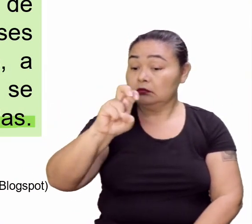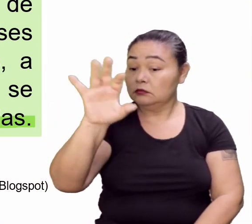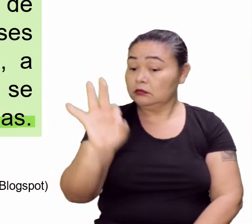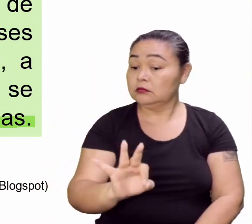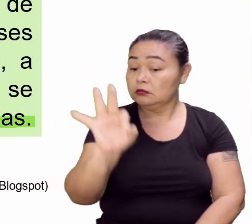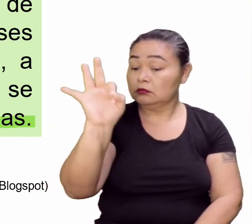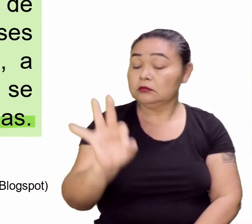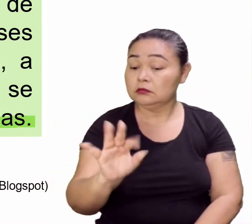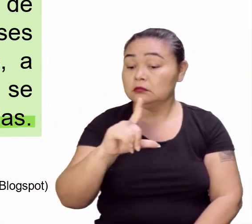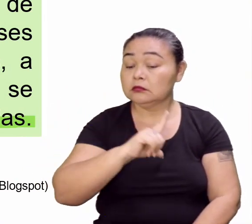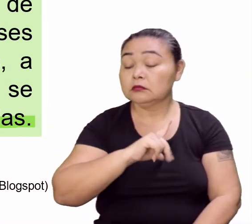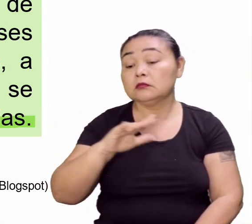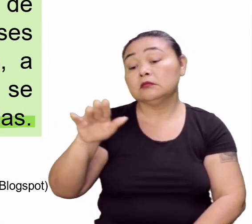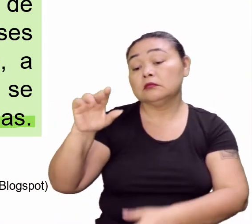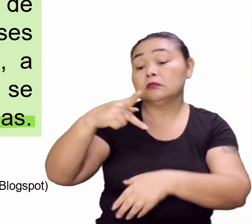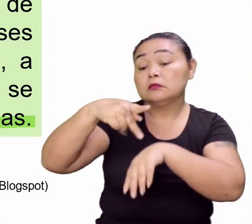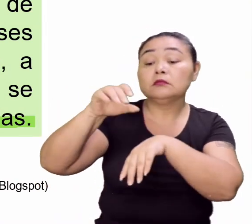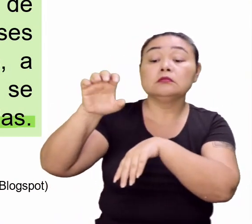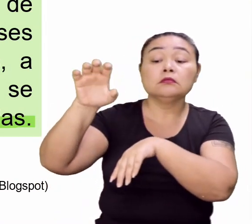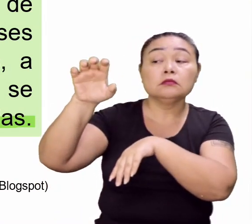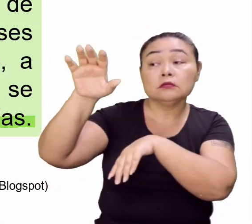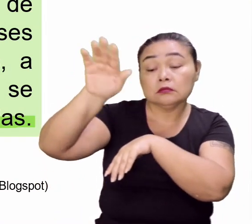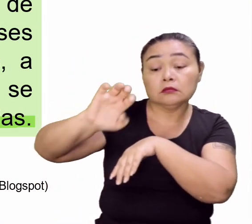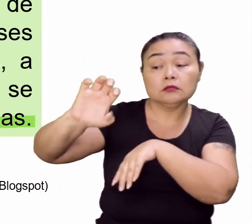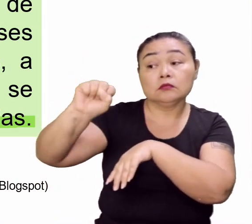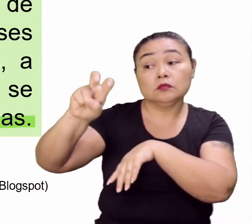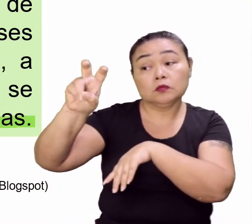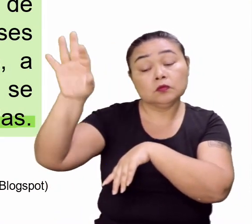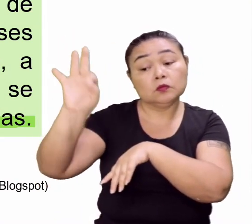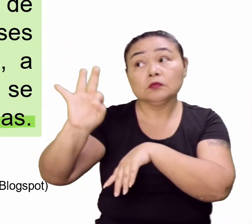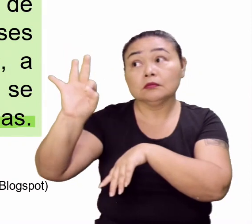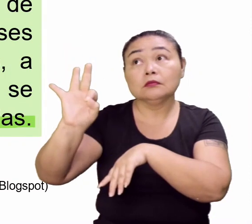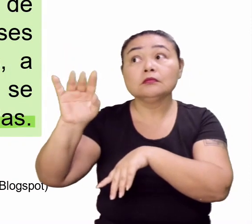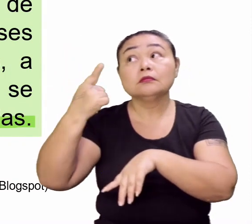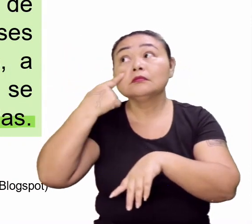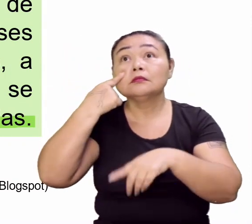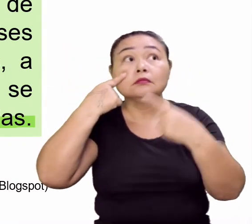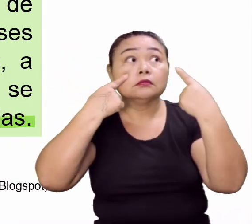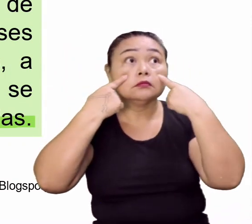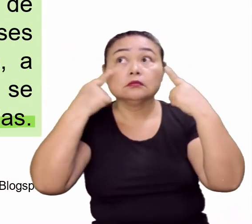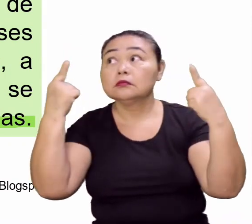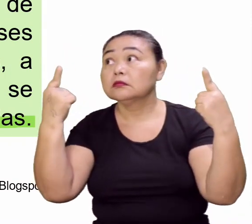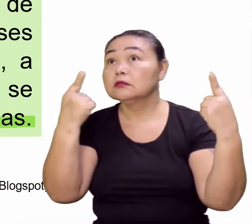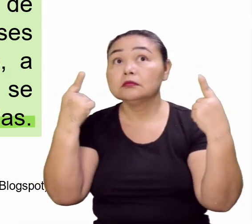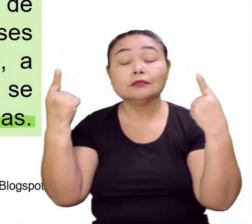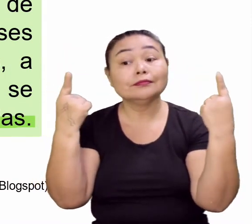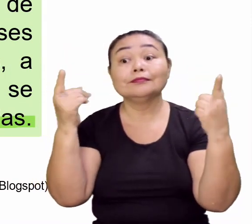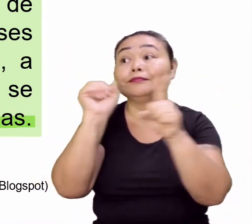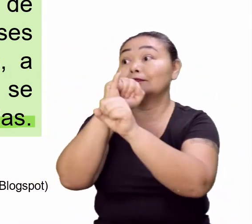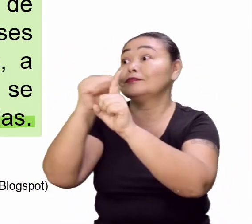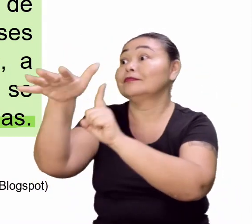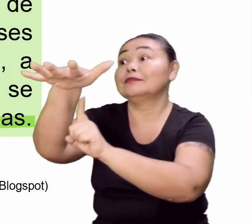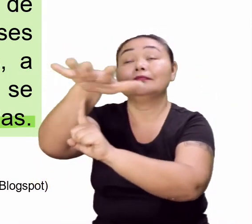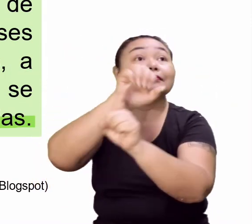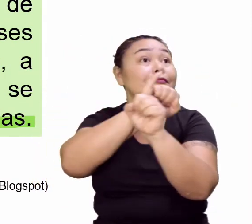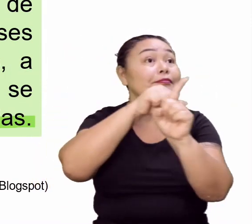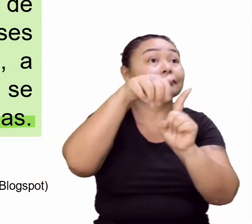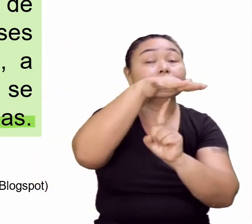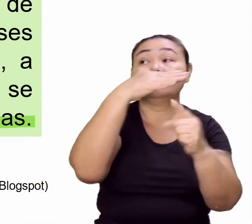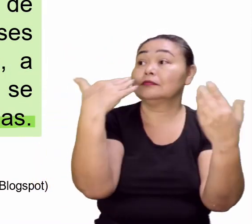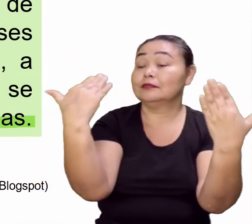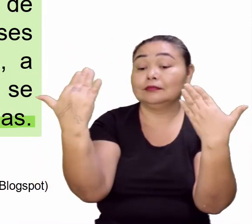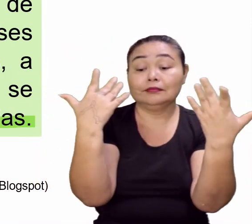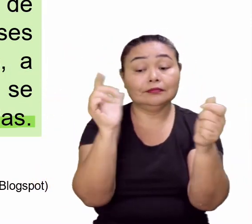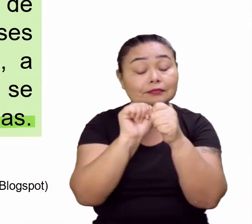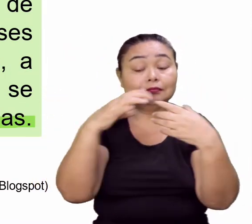85%. Tem país europeu que é 85%. Só que a gente vê o quê? A diferença social, né? Em relação à